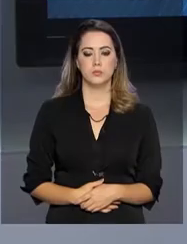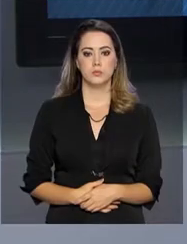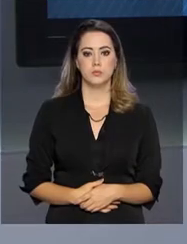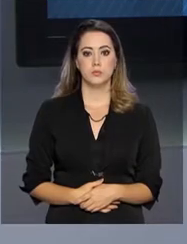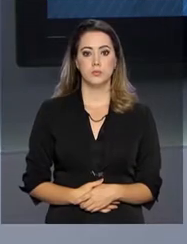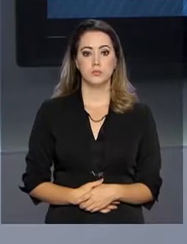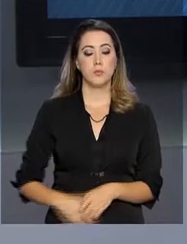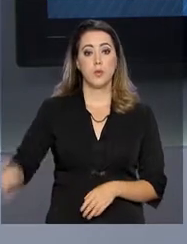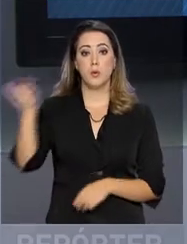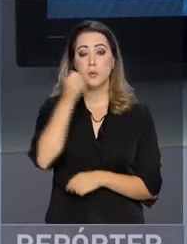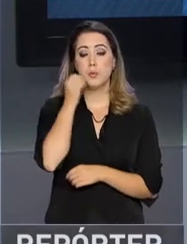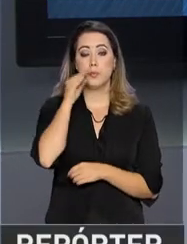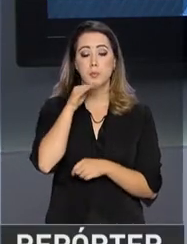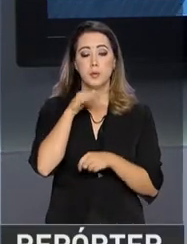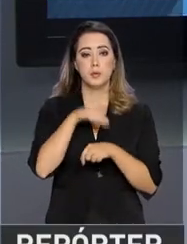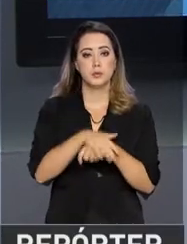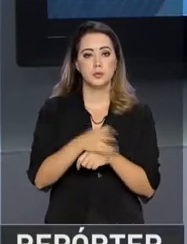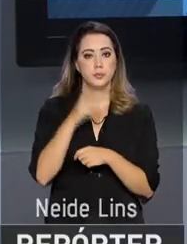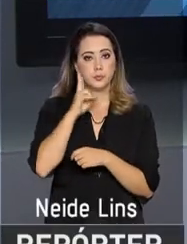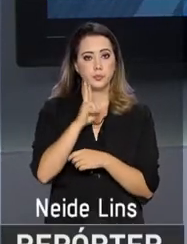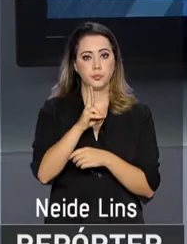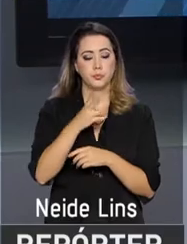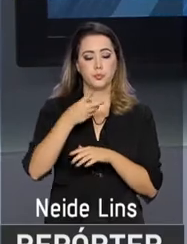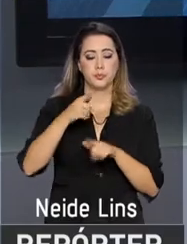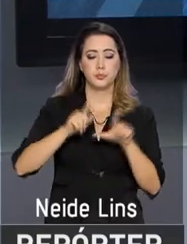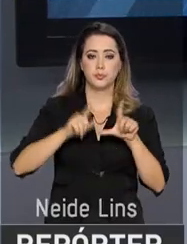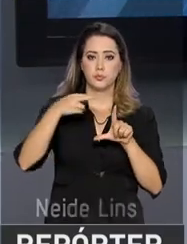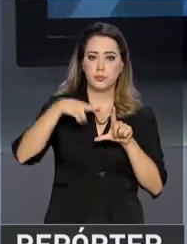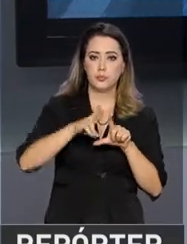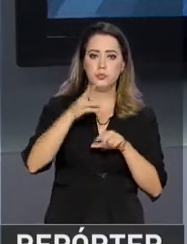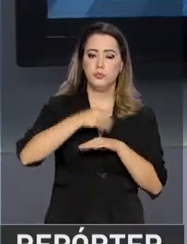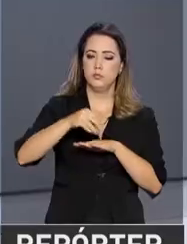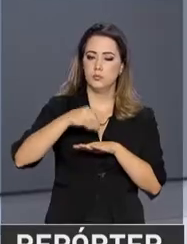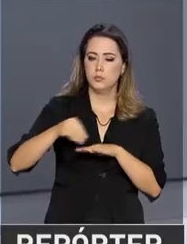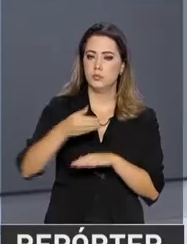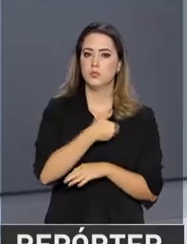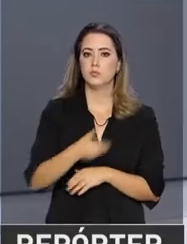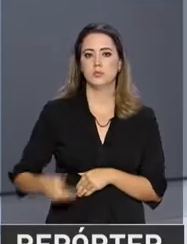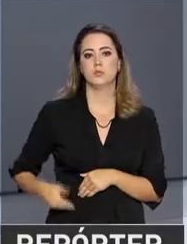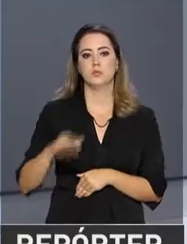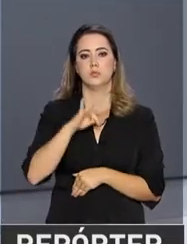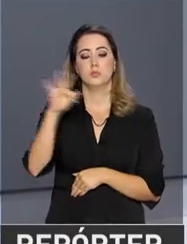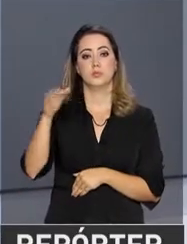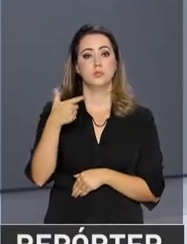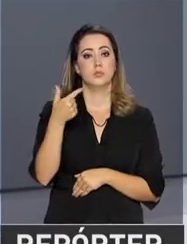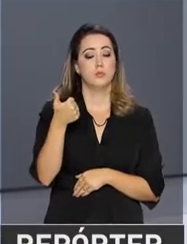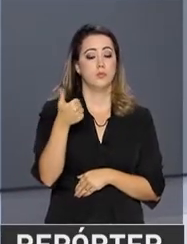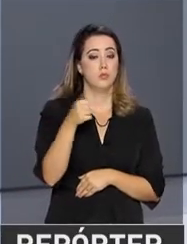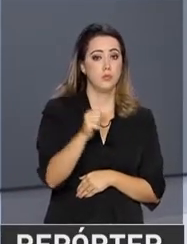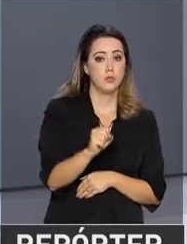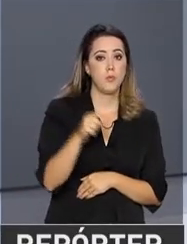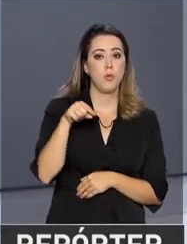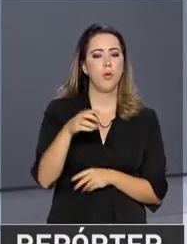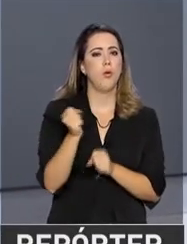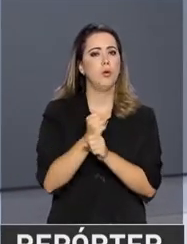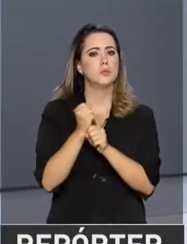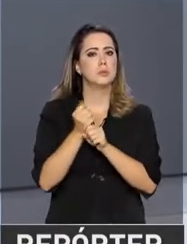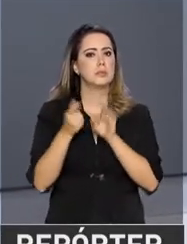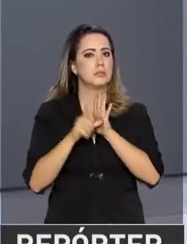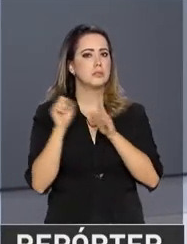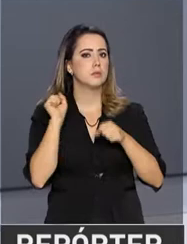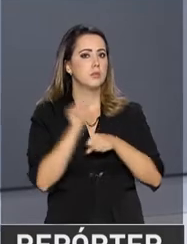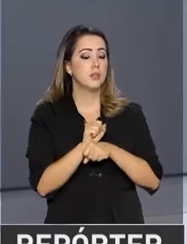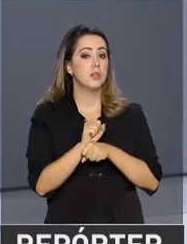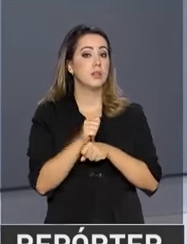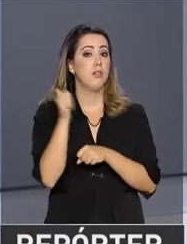Olá, boa noite. No ar o repórter NBR com as notícias do governo federal. 218 obras que estavam paradas no estado do